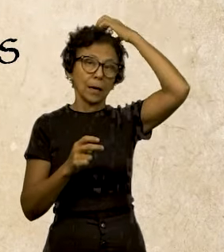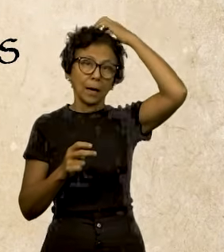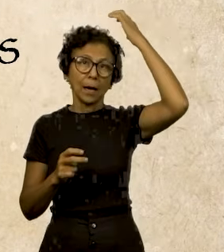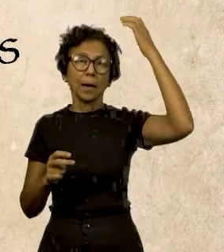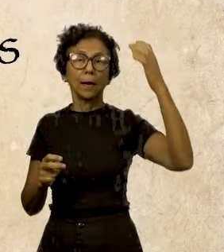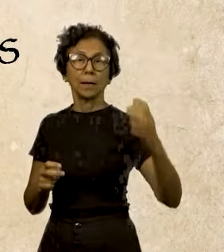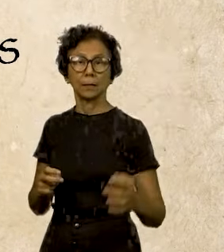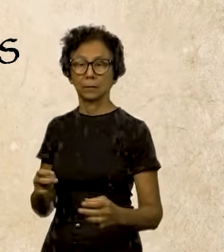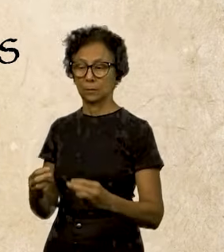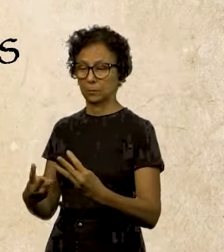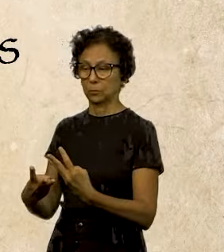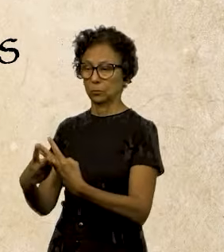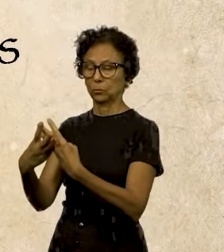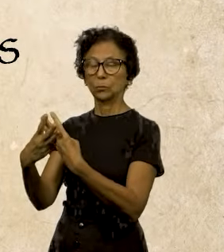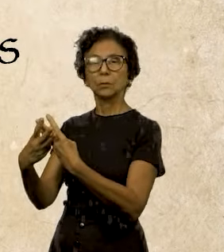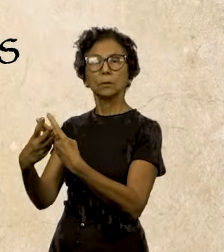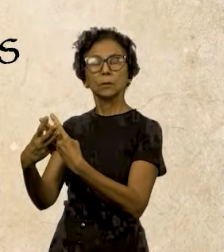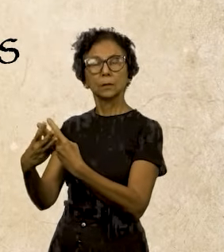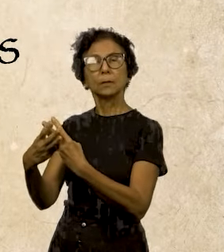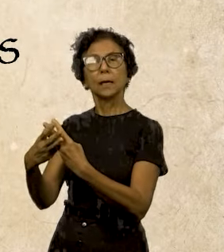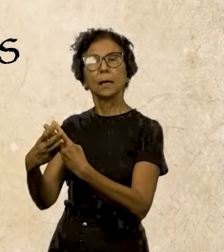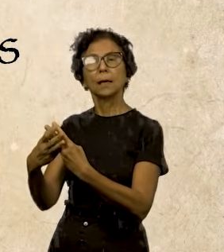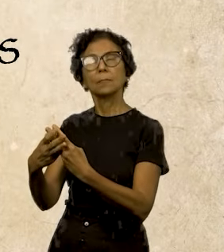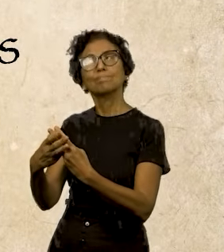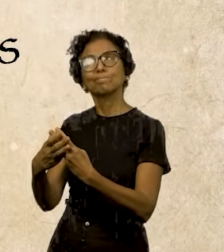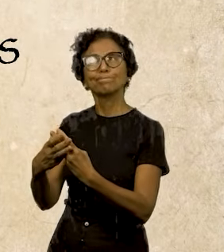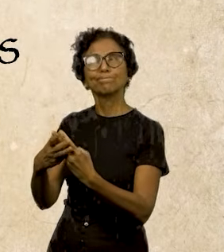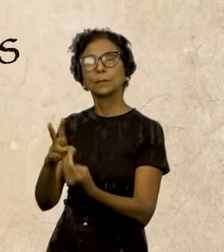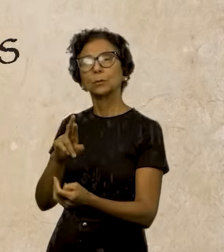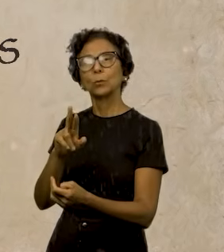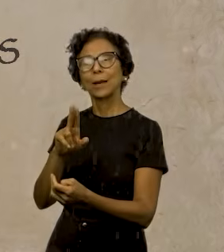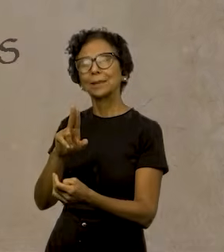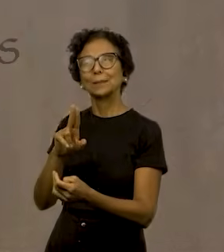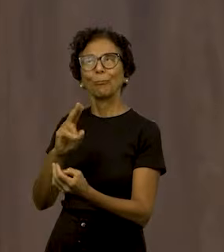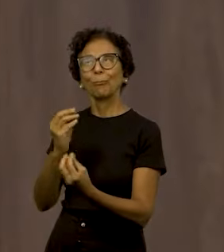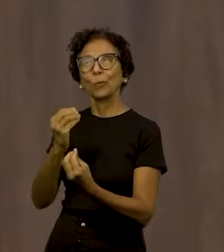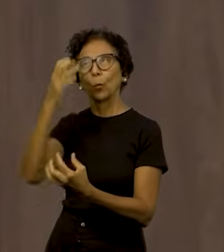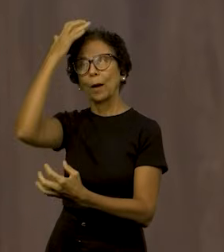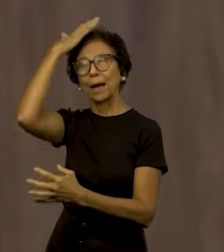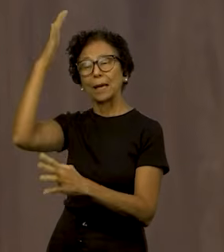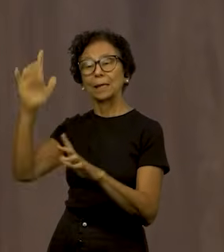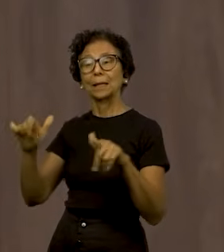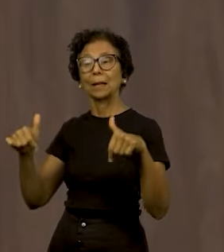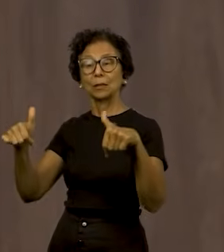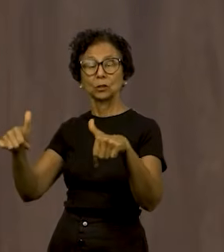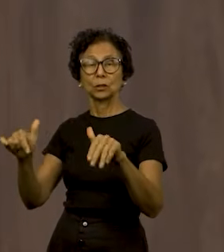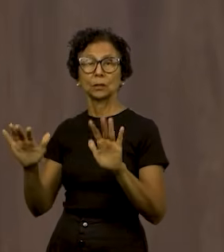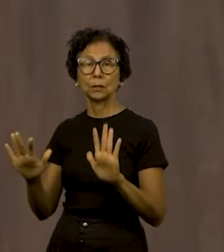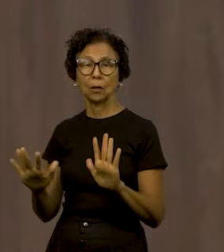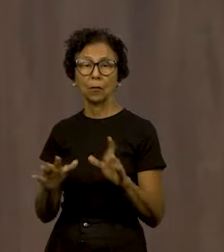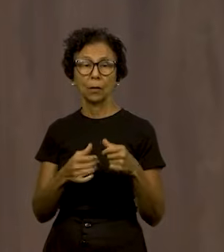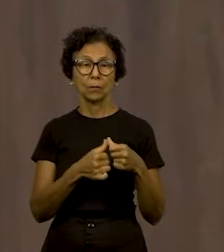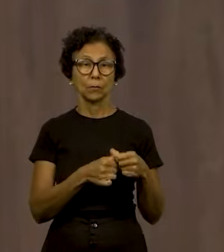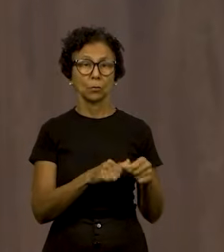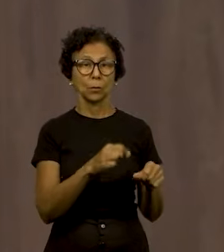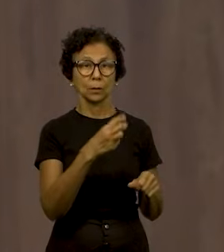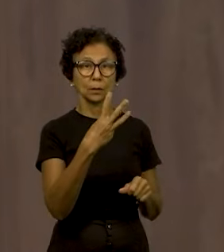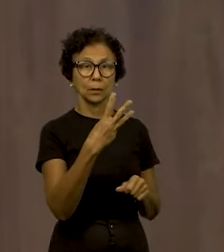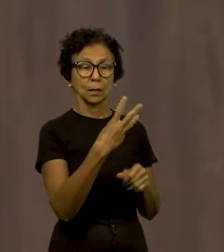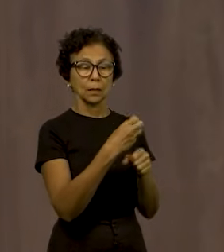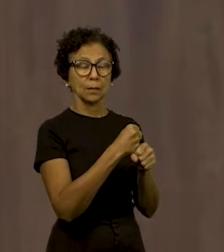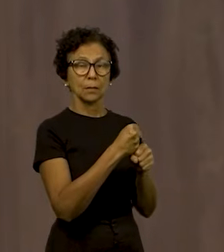de Israel, rei da Judéia. Mas não era um rei ainda operante, porque ele não veio para cá, ele ficou 3 anos